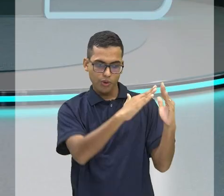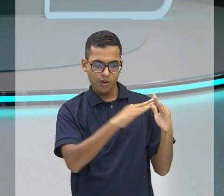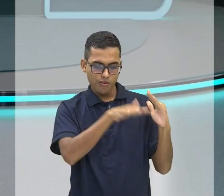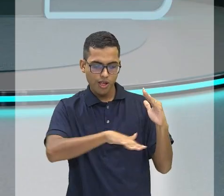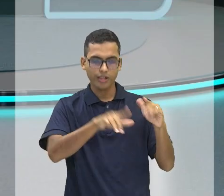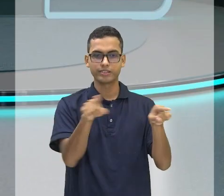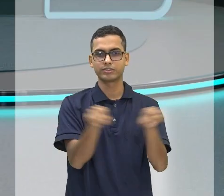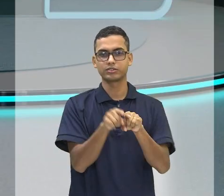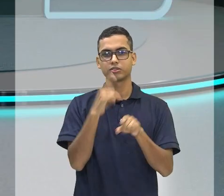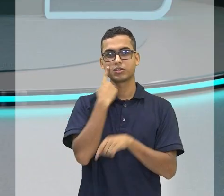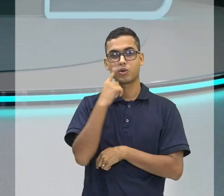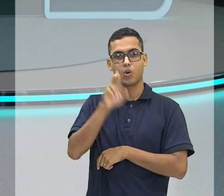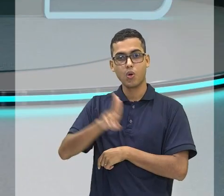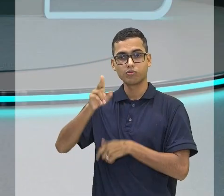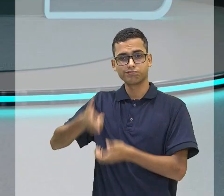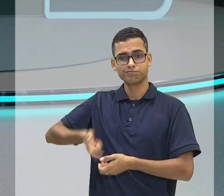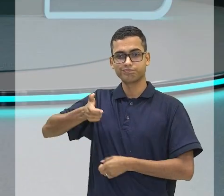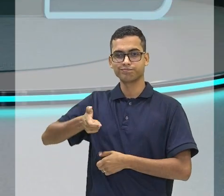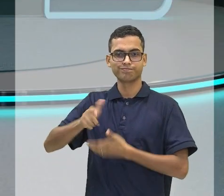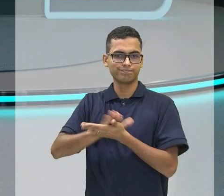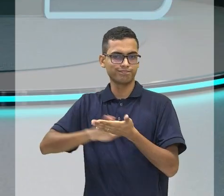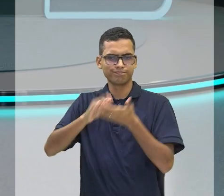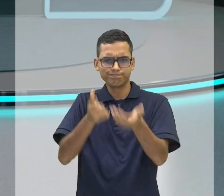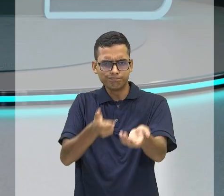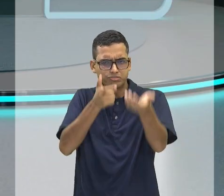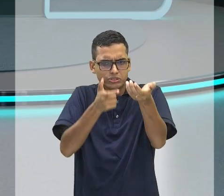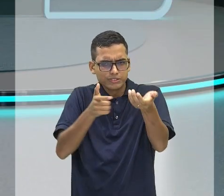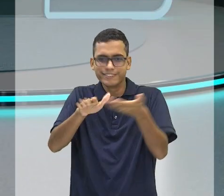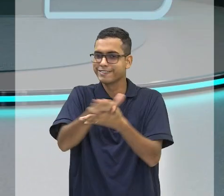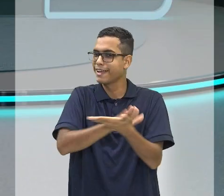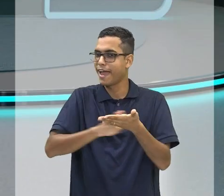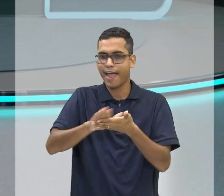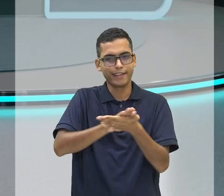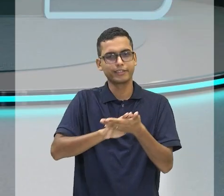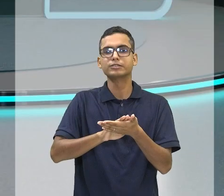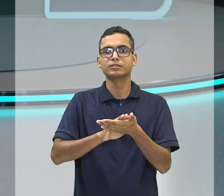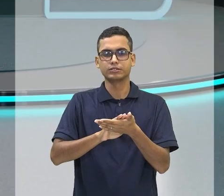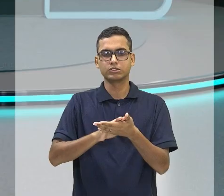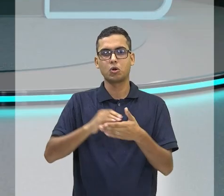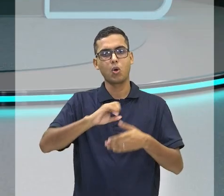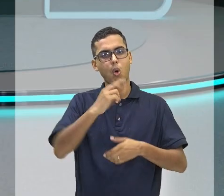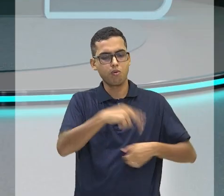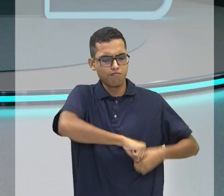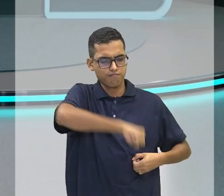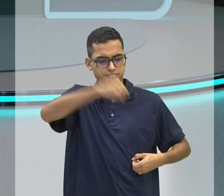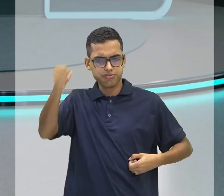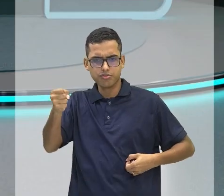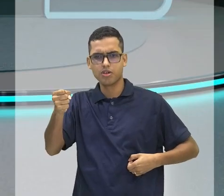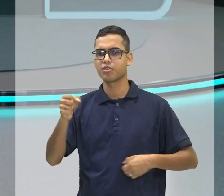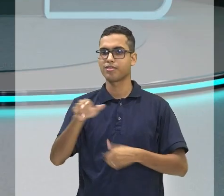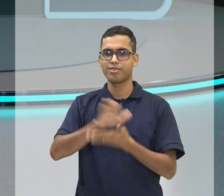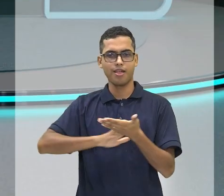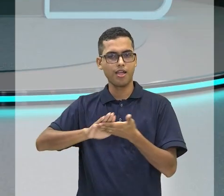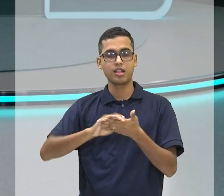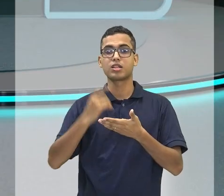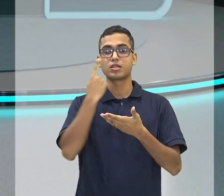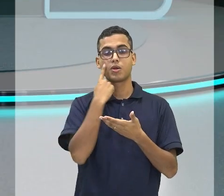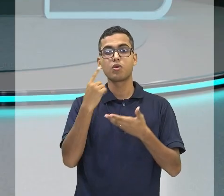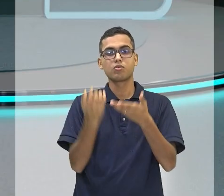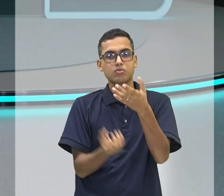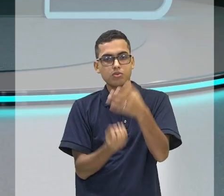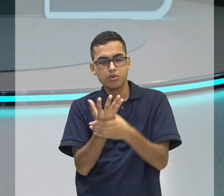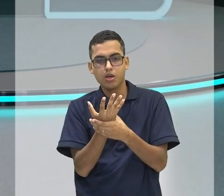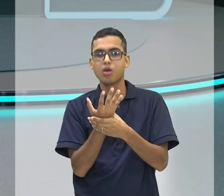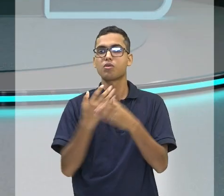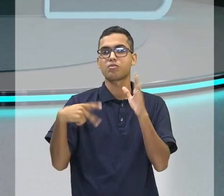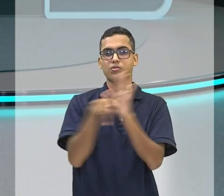a não usar armas e logo, né, originou o nome do karatê, que é o quê? É uma arte de mãos vazias.